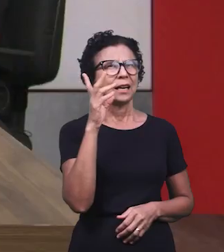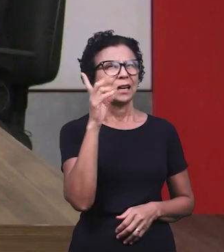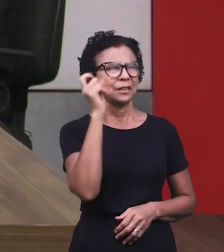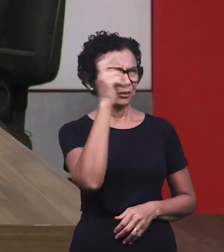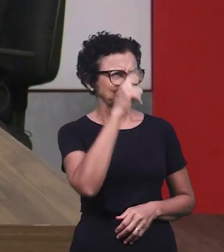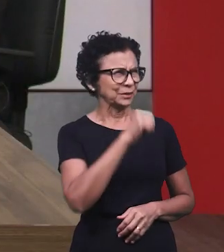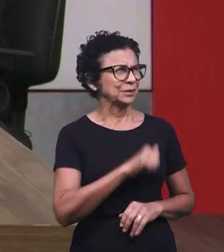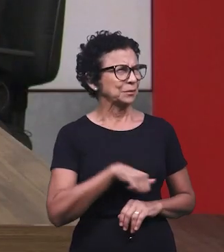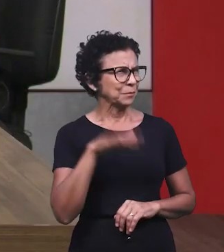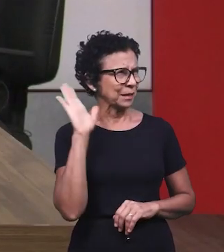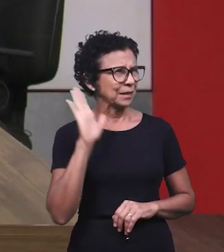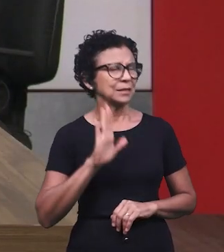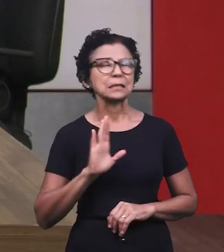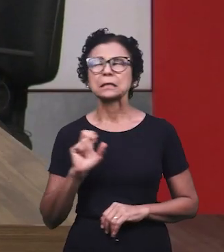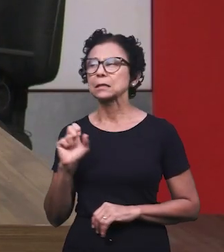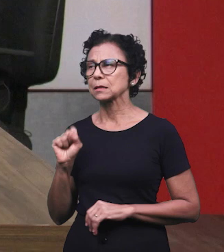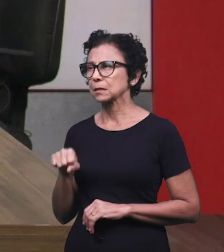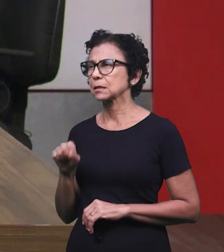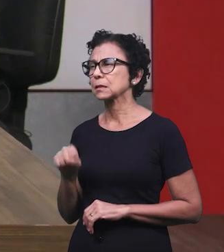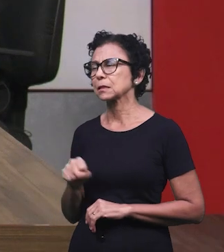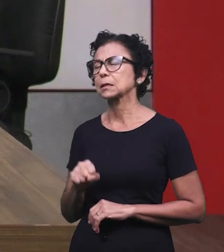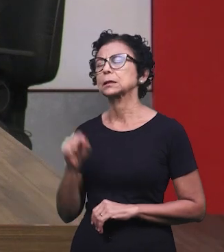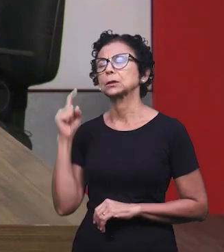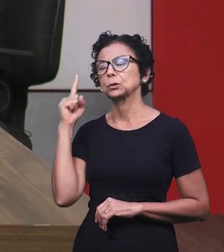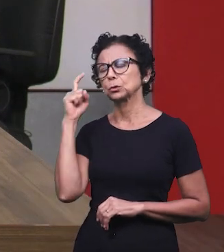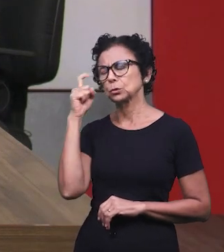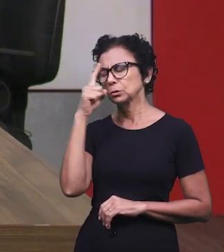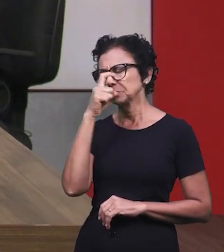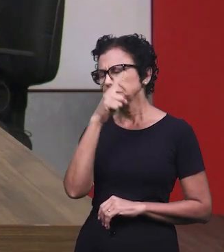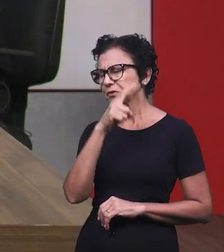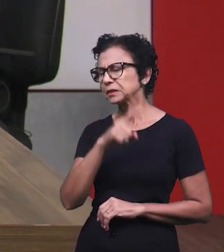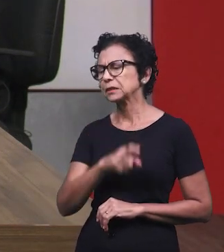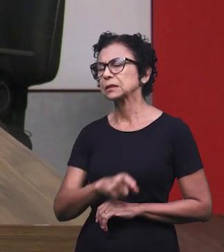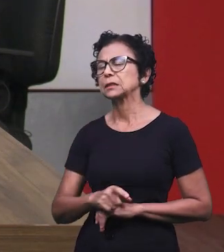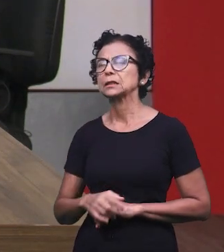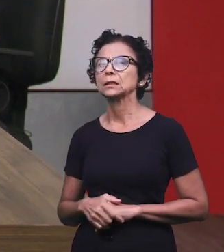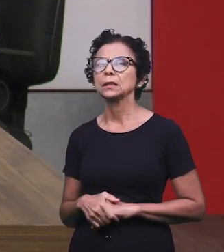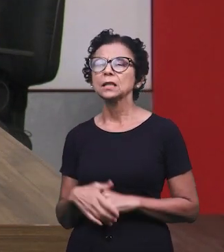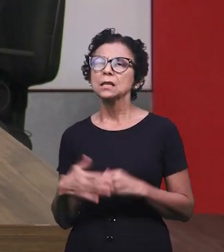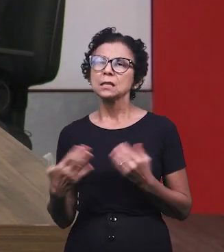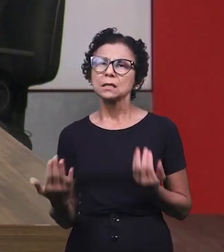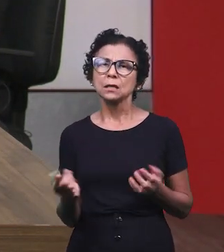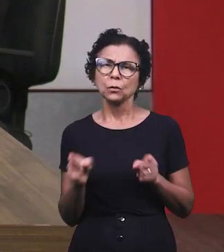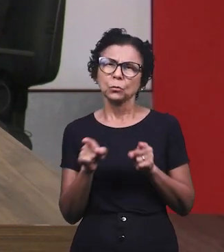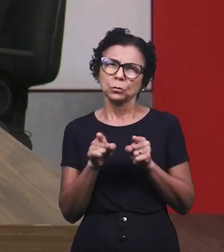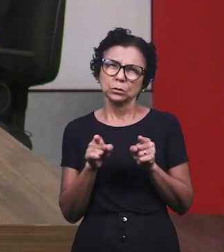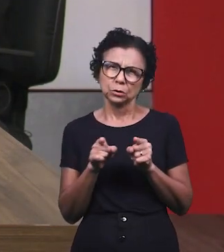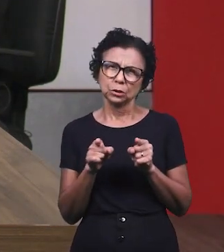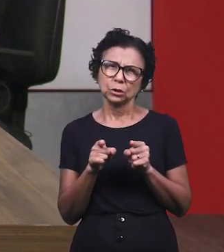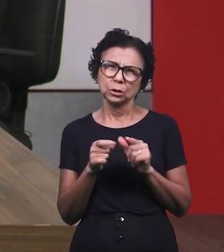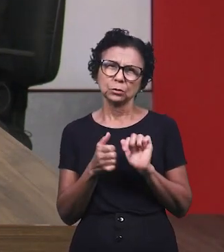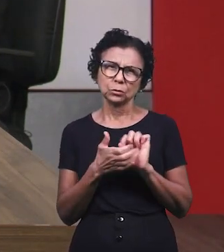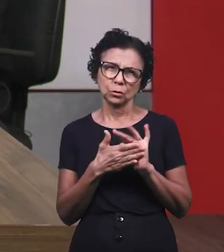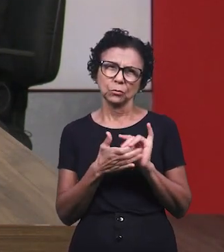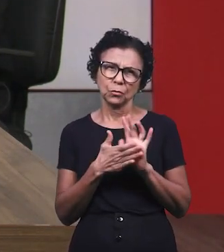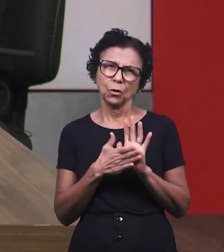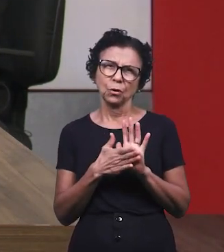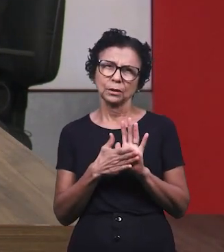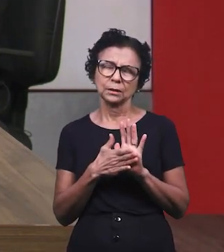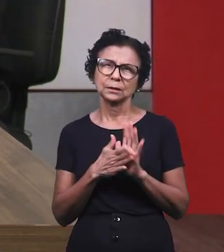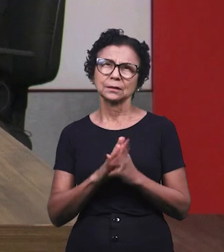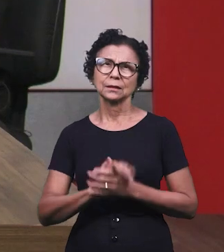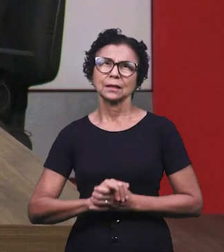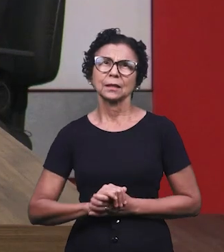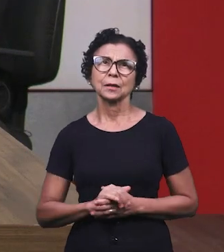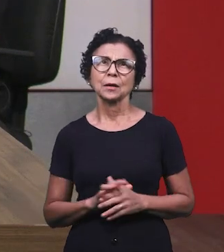Sim, os louvores de criança, Priscila, são os mais difíceis. Apesar de serem pequenos, né, Vanessa? São mais recheados,